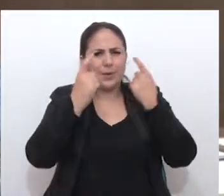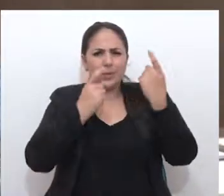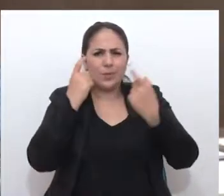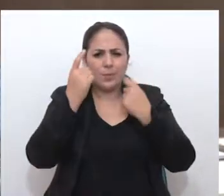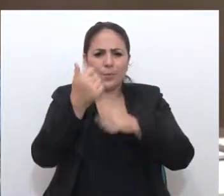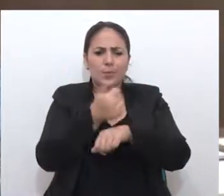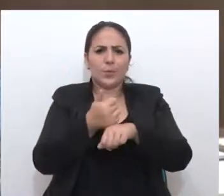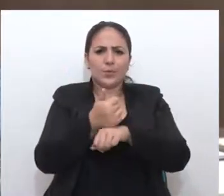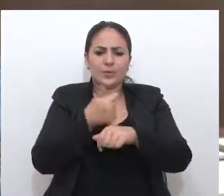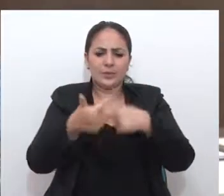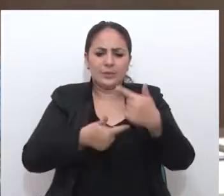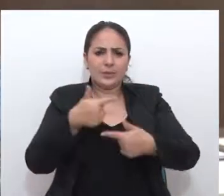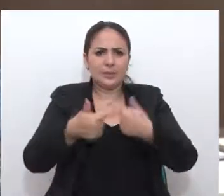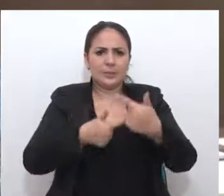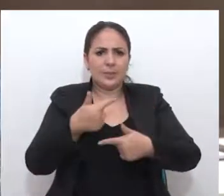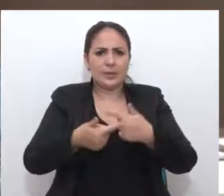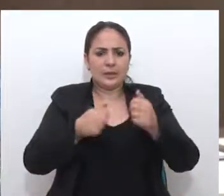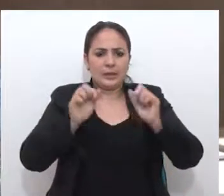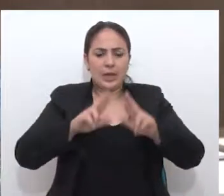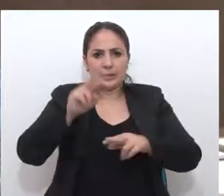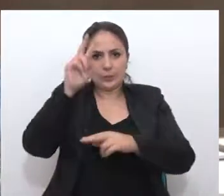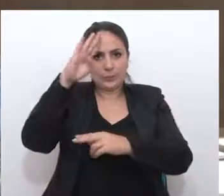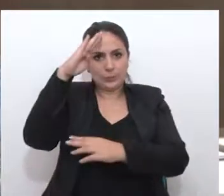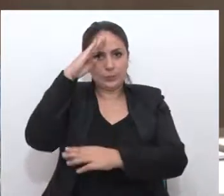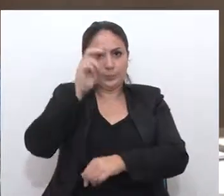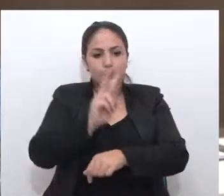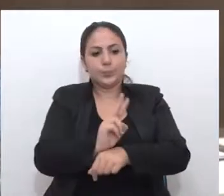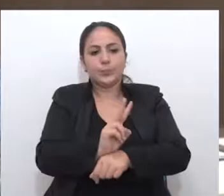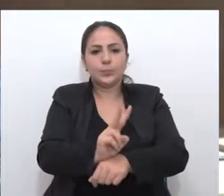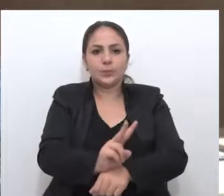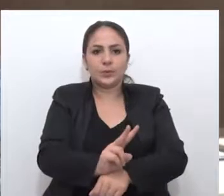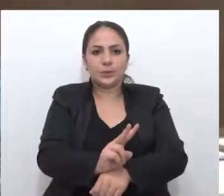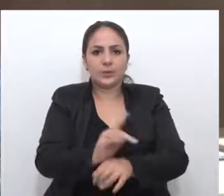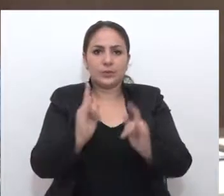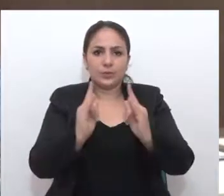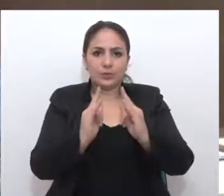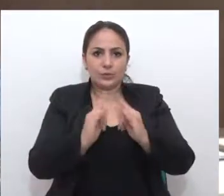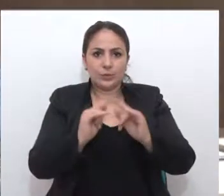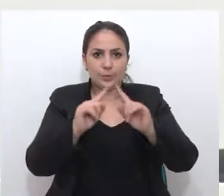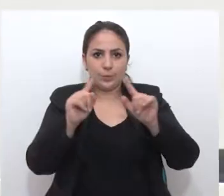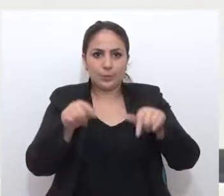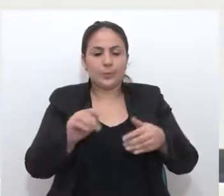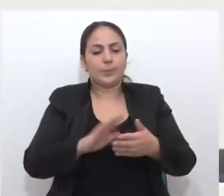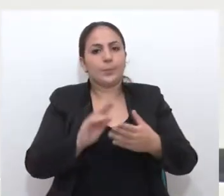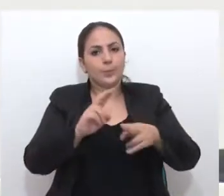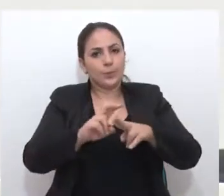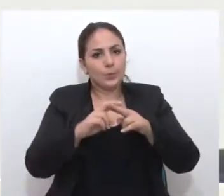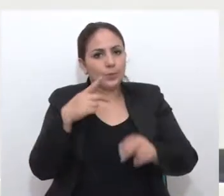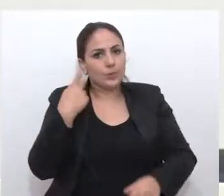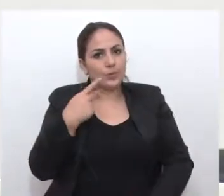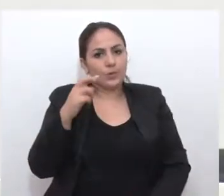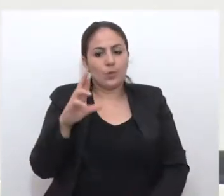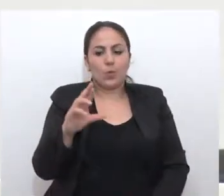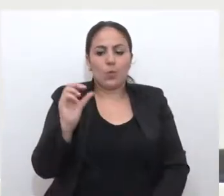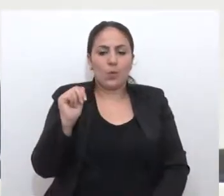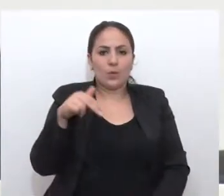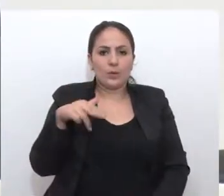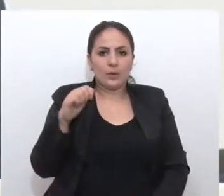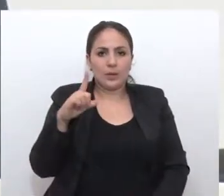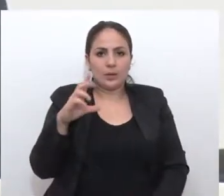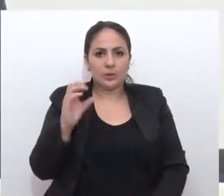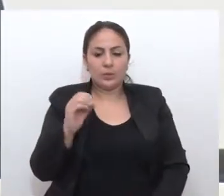importante, mas preocupa os profissionais que atuam na vigilância dos órgãos públicos. Por isso, o vereador Ronaldo